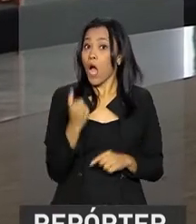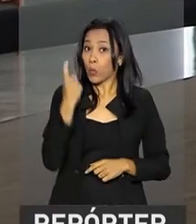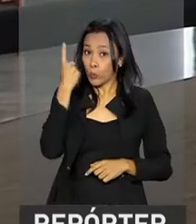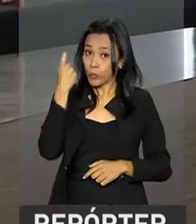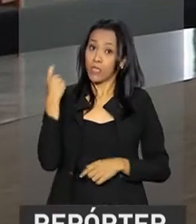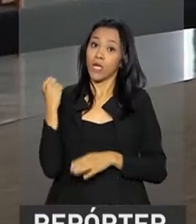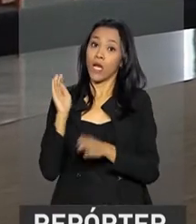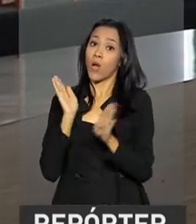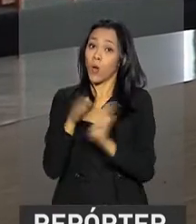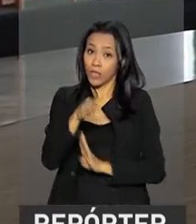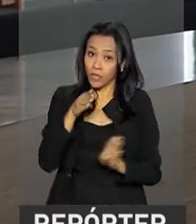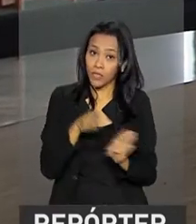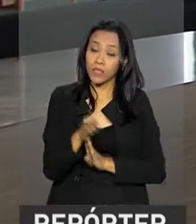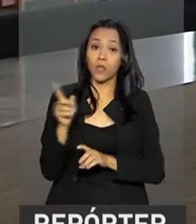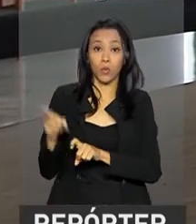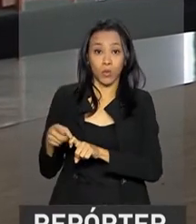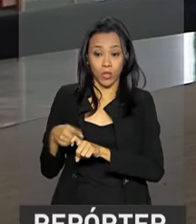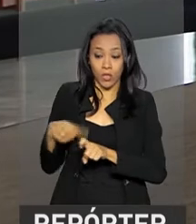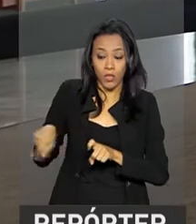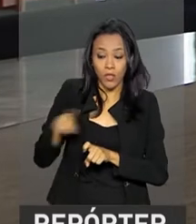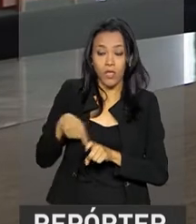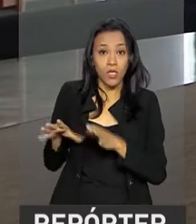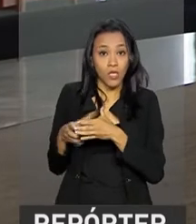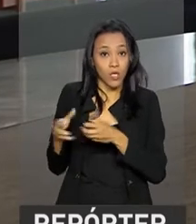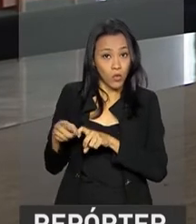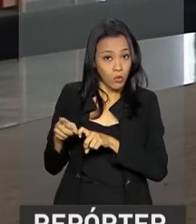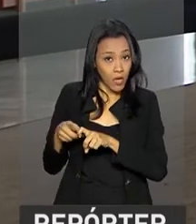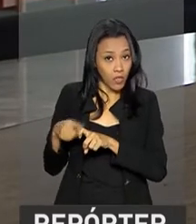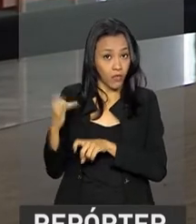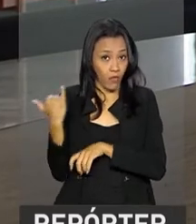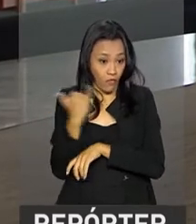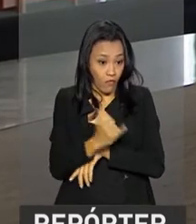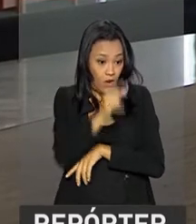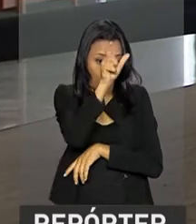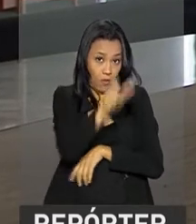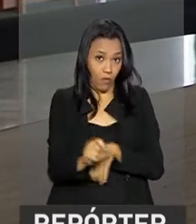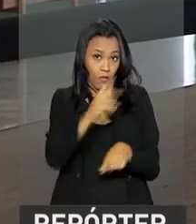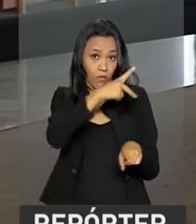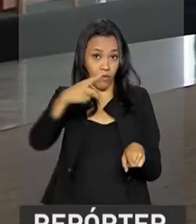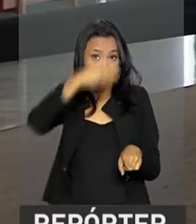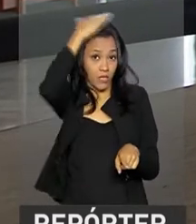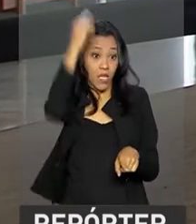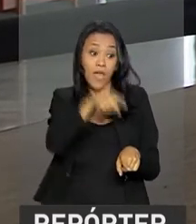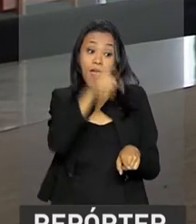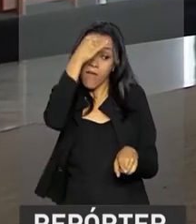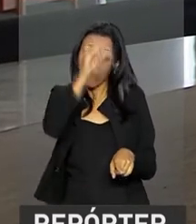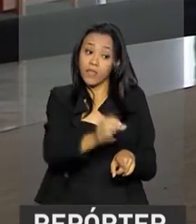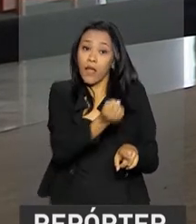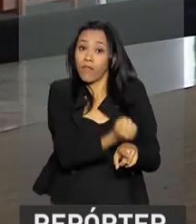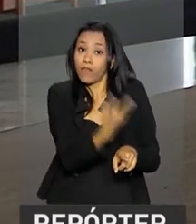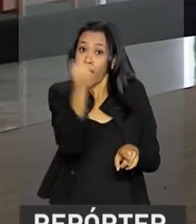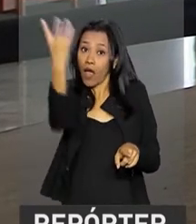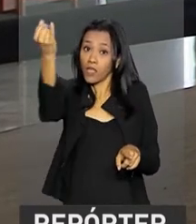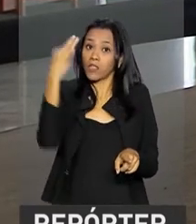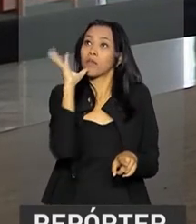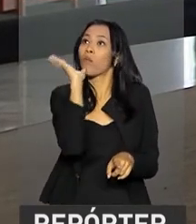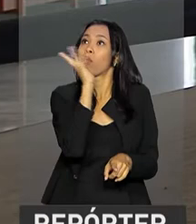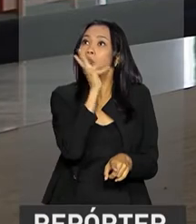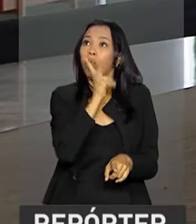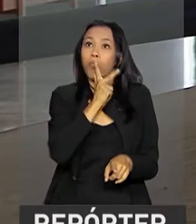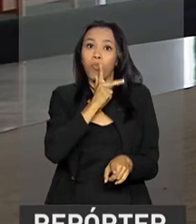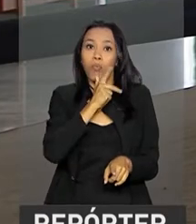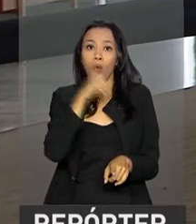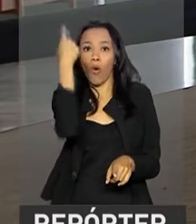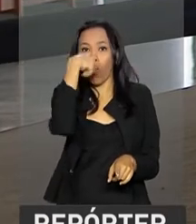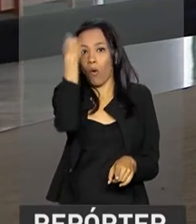equipe médica que o presidente michel temer evite viagens longas até o próximo dia 20 de janeiro do ano que vem por